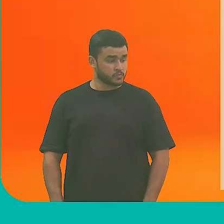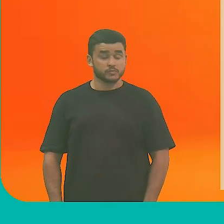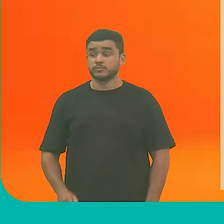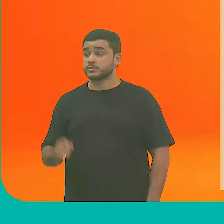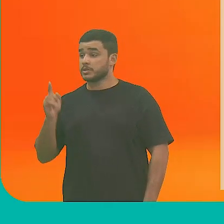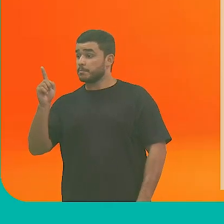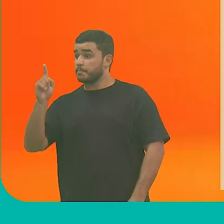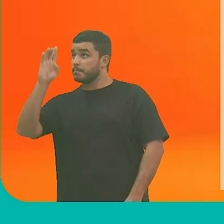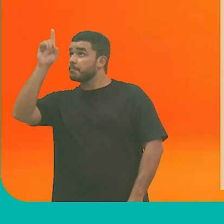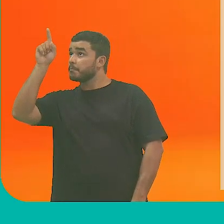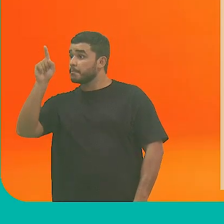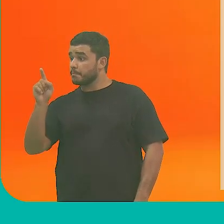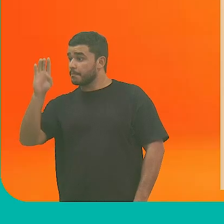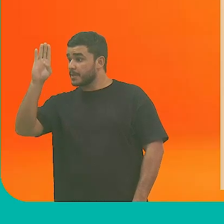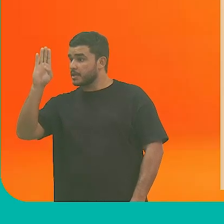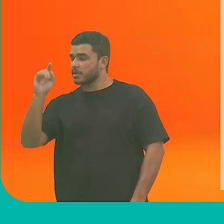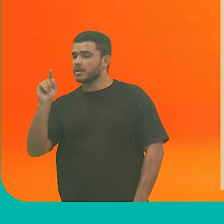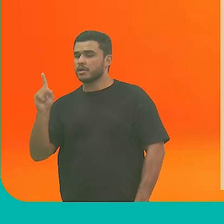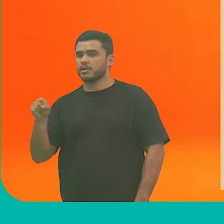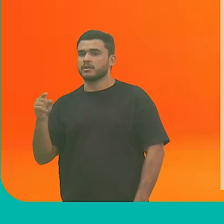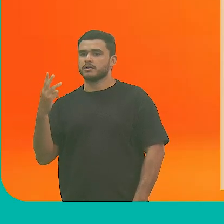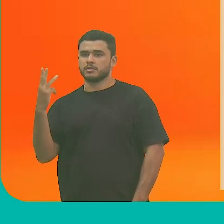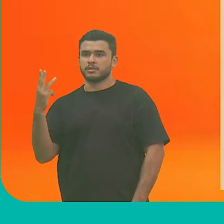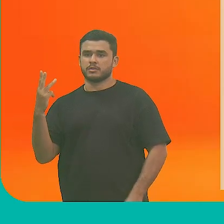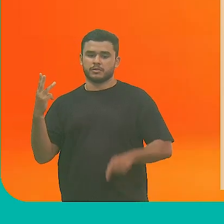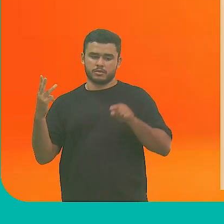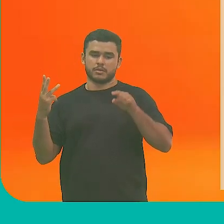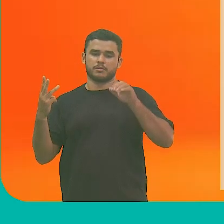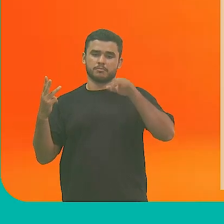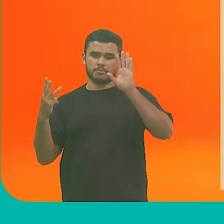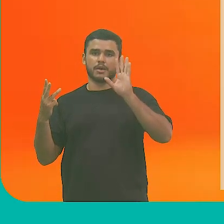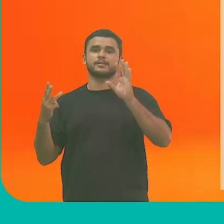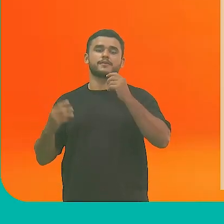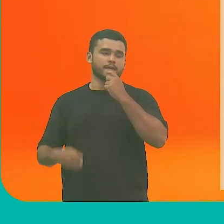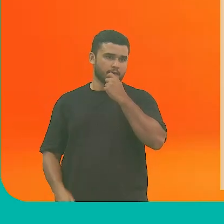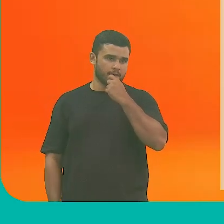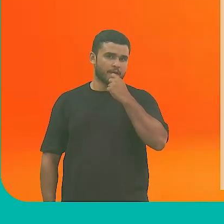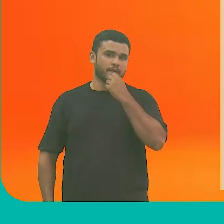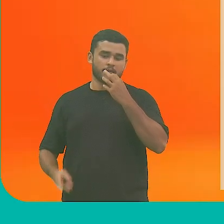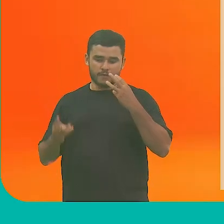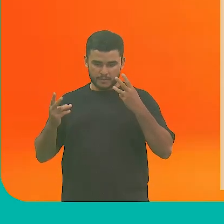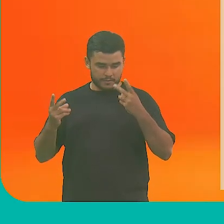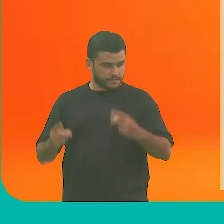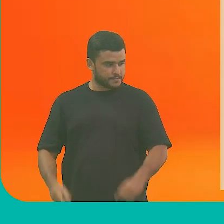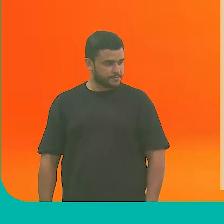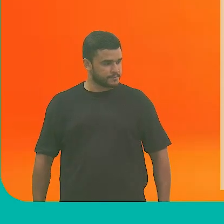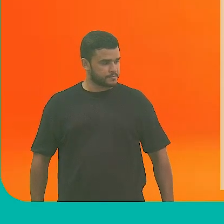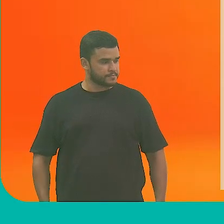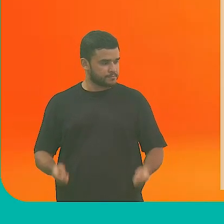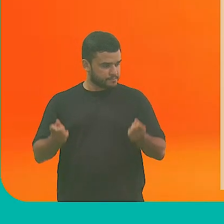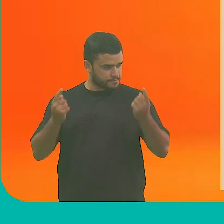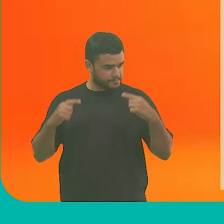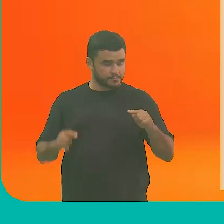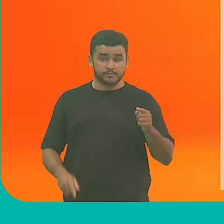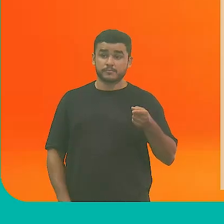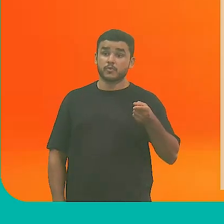quanto? 3. Então, às 12 horas, a A está mais valorizada. Às 13